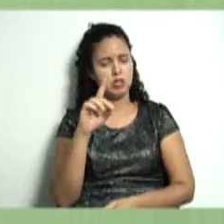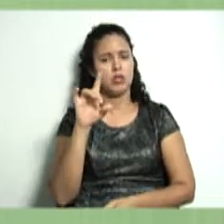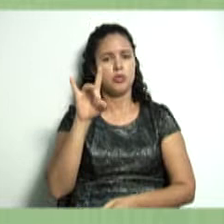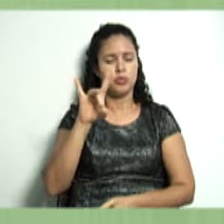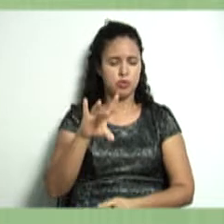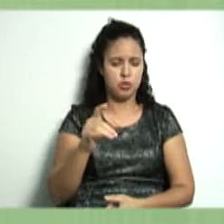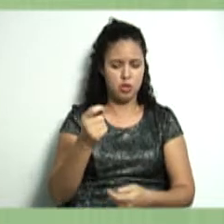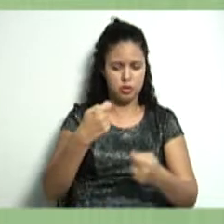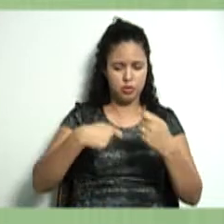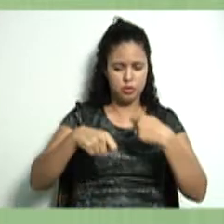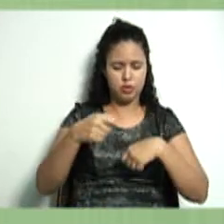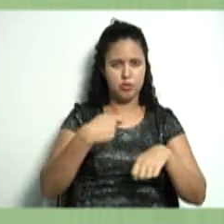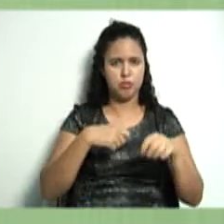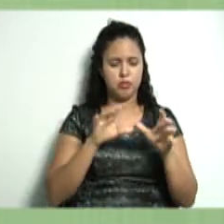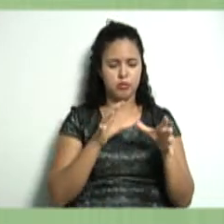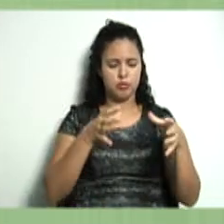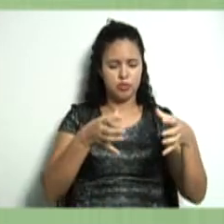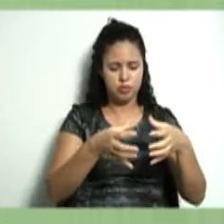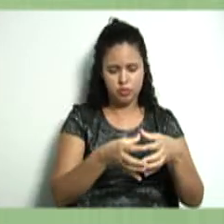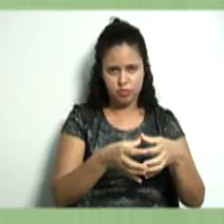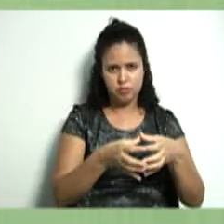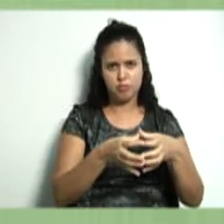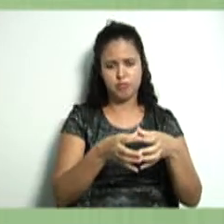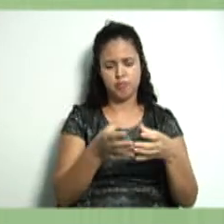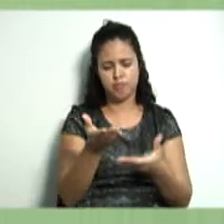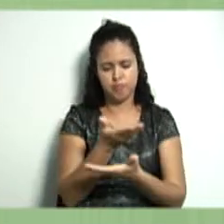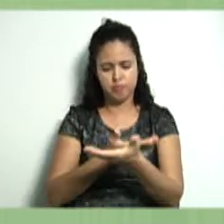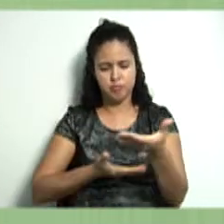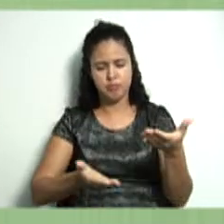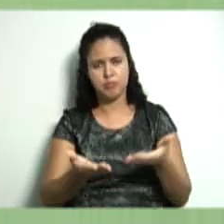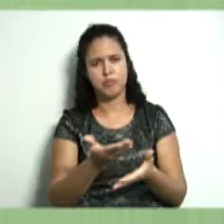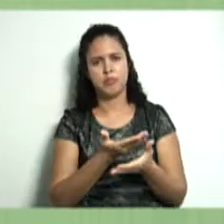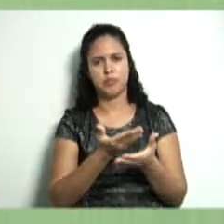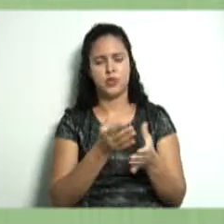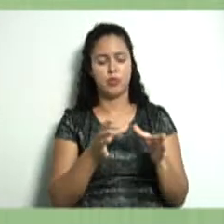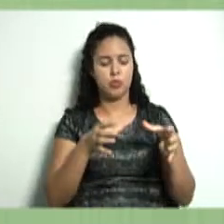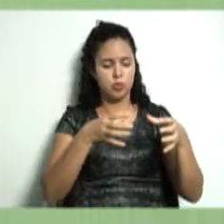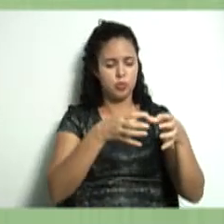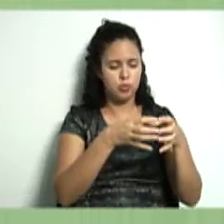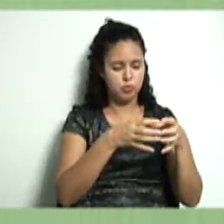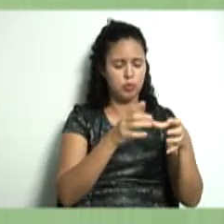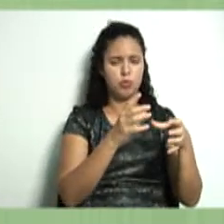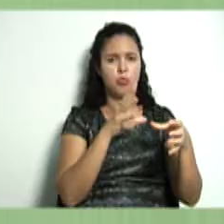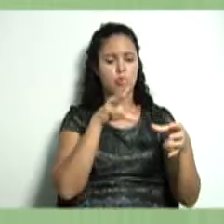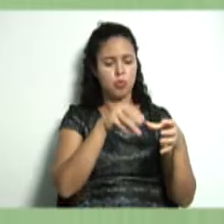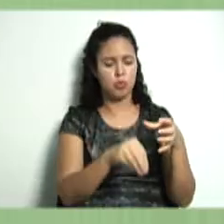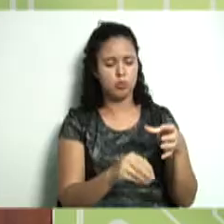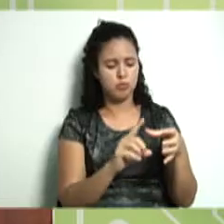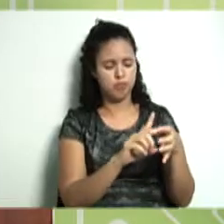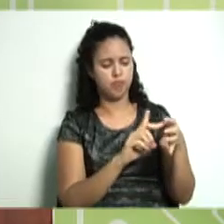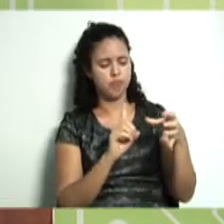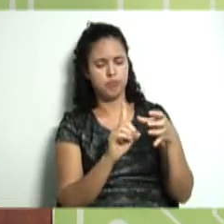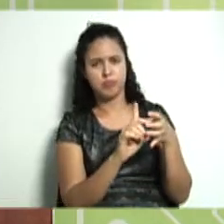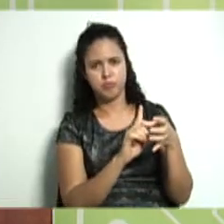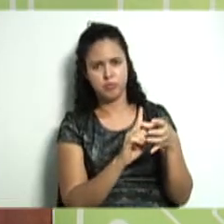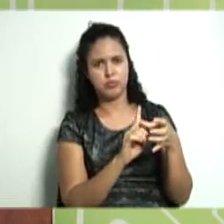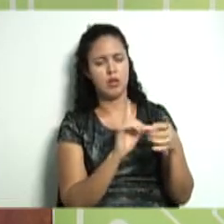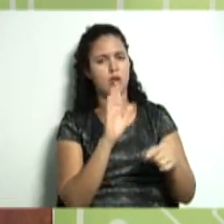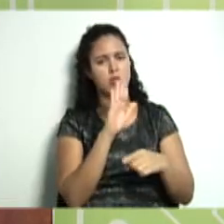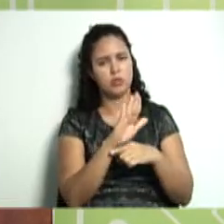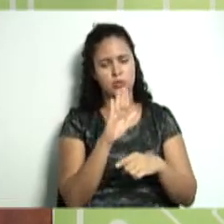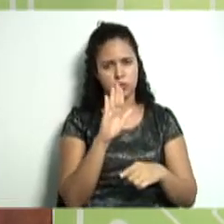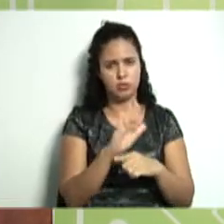economia coletiva. Ela adota um sistema econômico onde vai gerar renda para as pessoas.